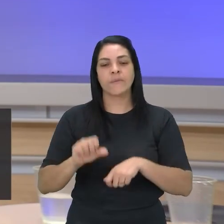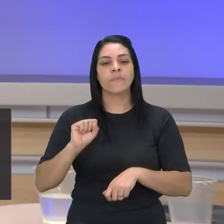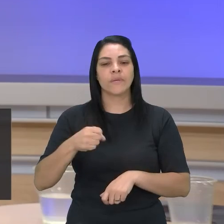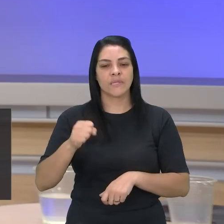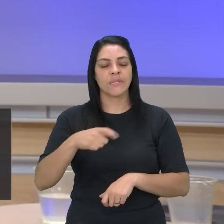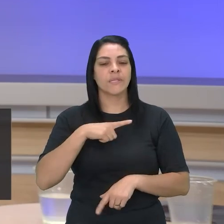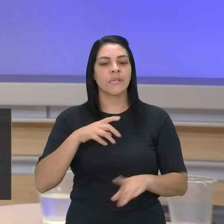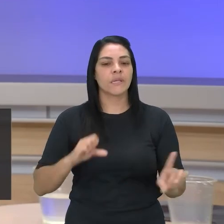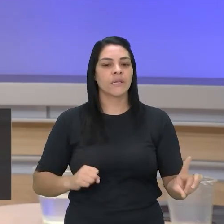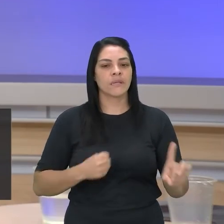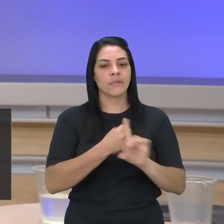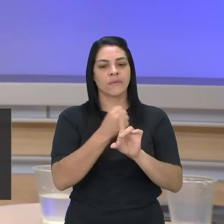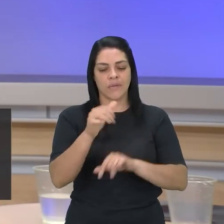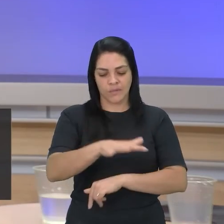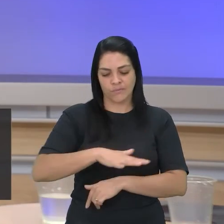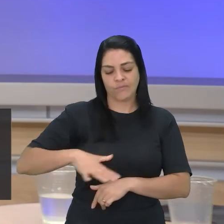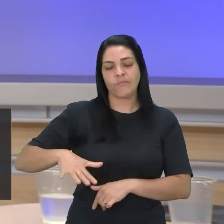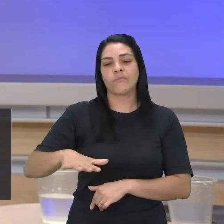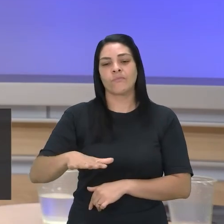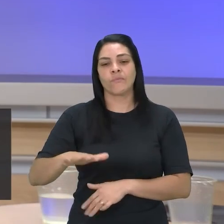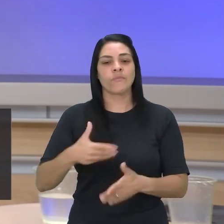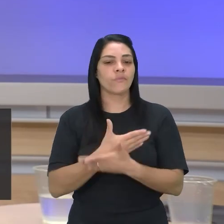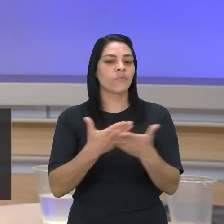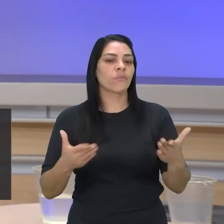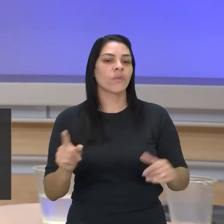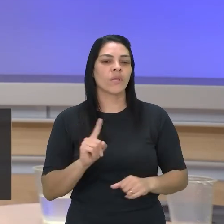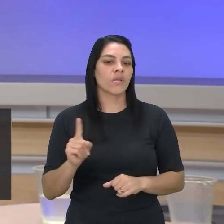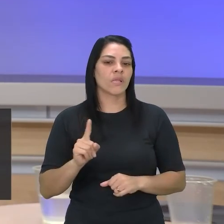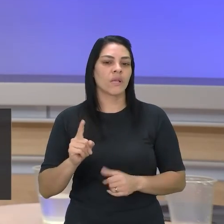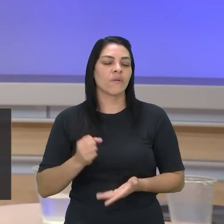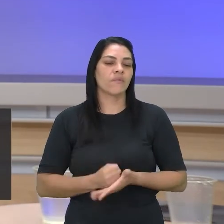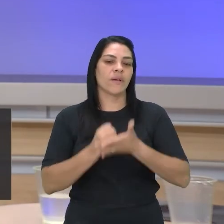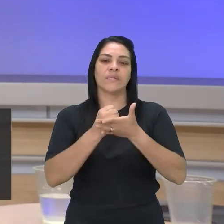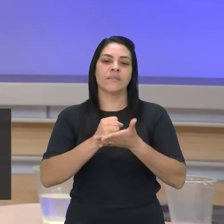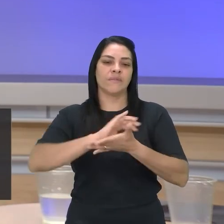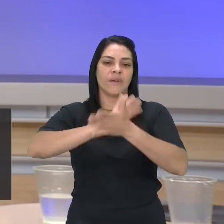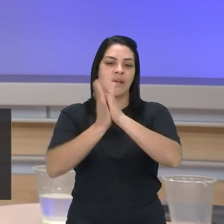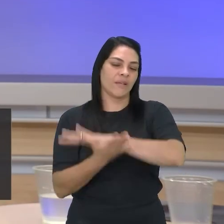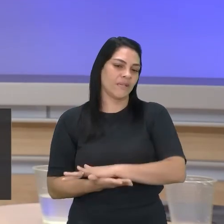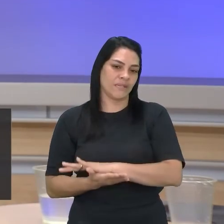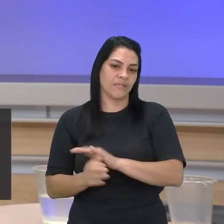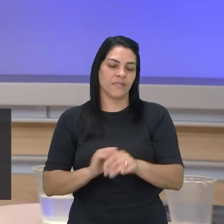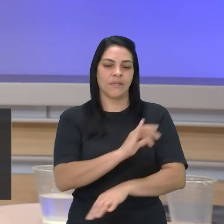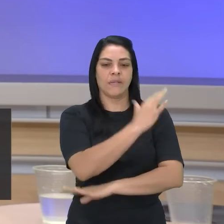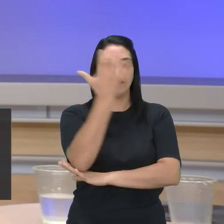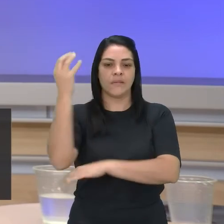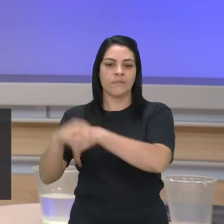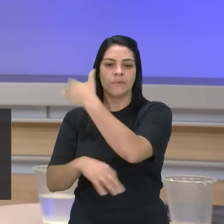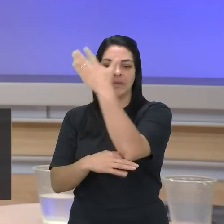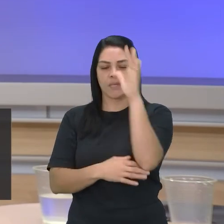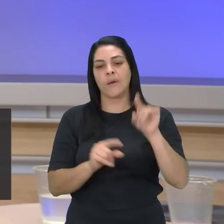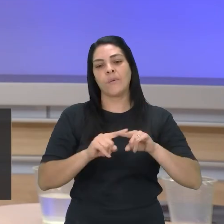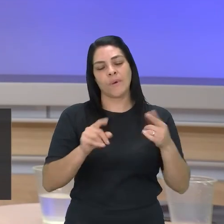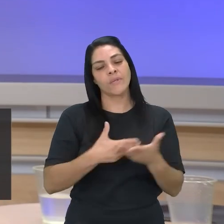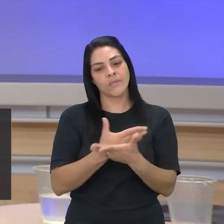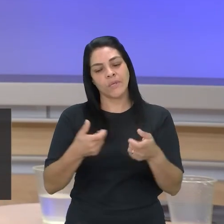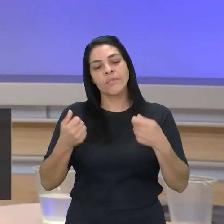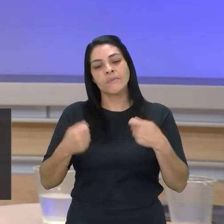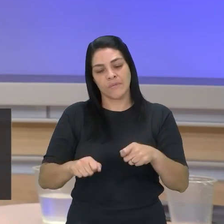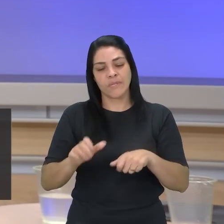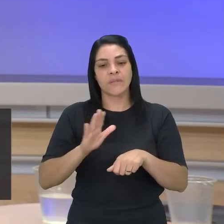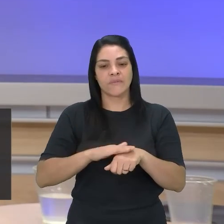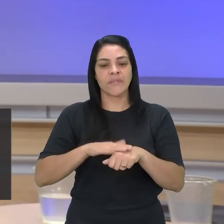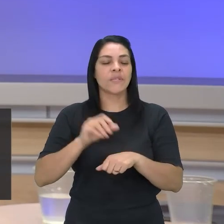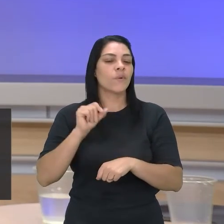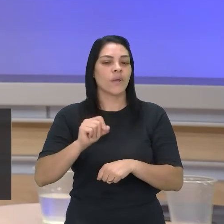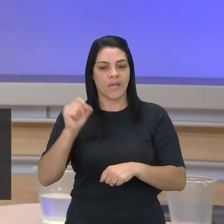algum impacto ali no território. Né? A gente não vai salvar a crise ambiental fazendo isso, mas a gente precisa caminhar para criar essa